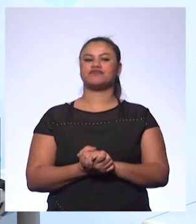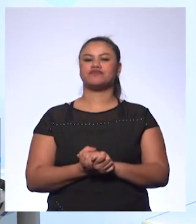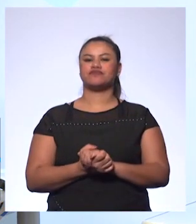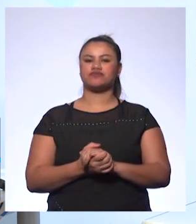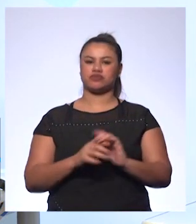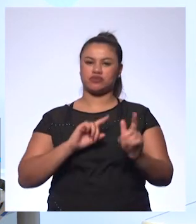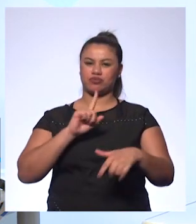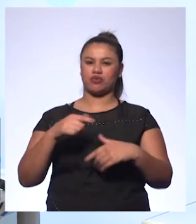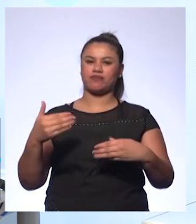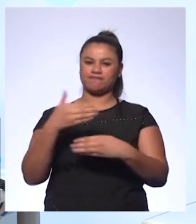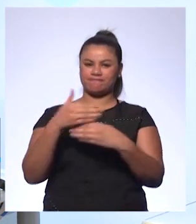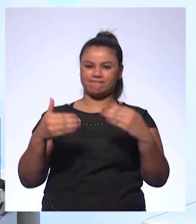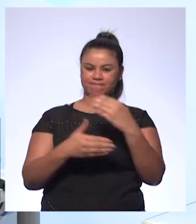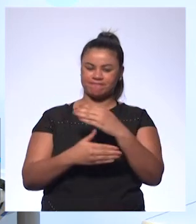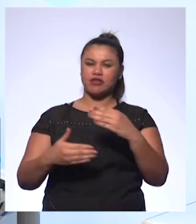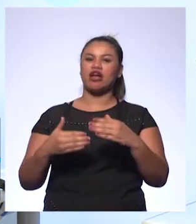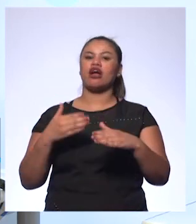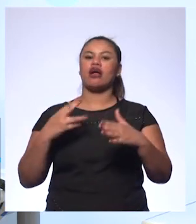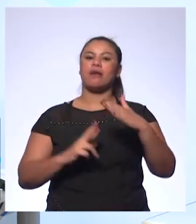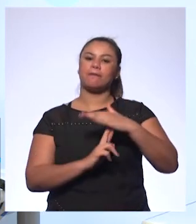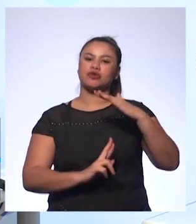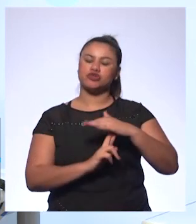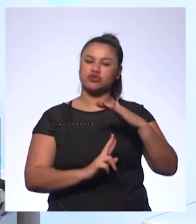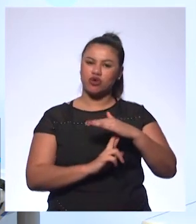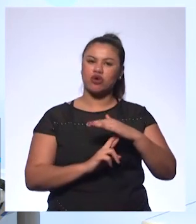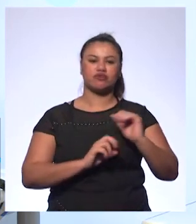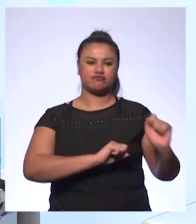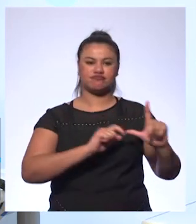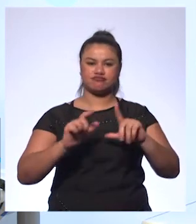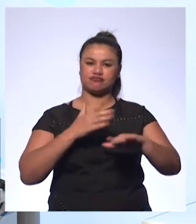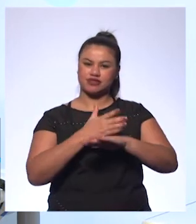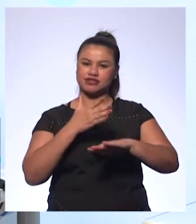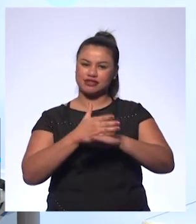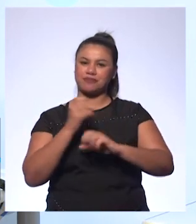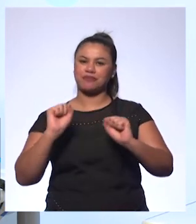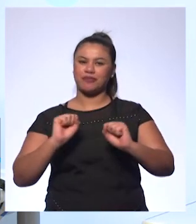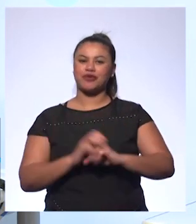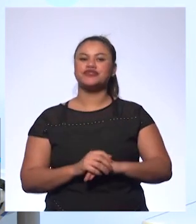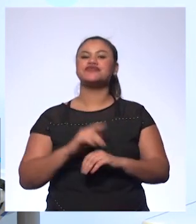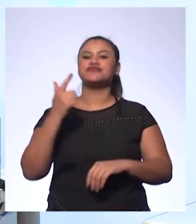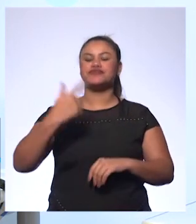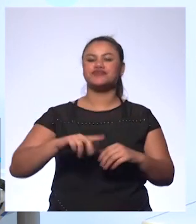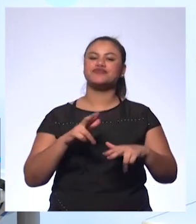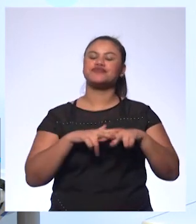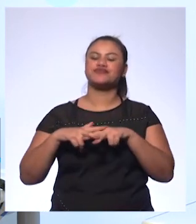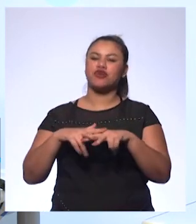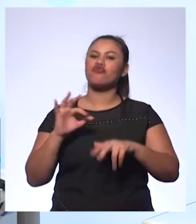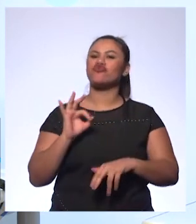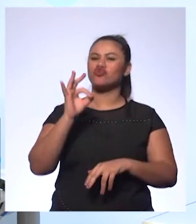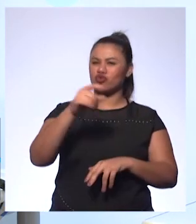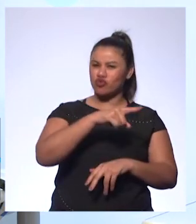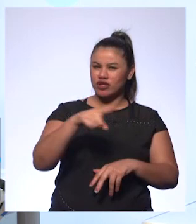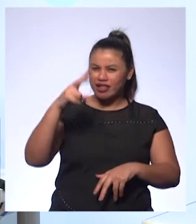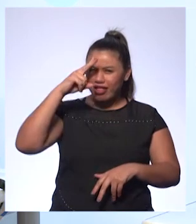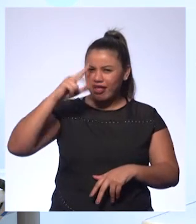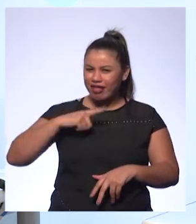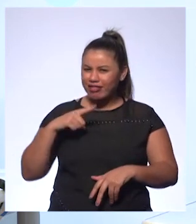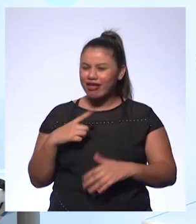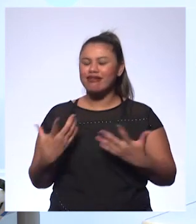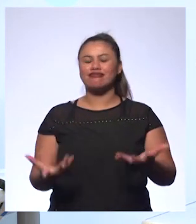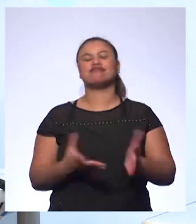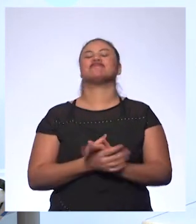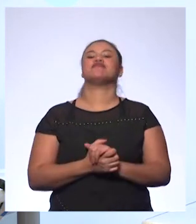PowerPoint tá um repositório tá então tem essa playlist que vocês podem também né E aí a gente vai fazer uma revisãozinha do Futuro vocês lembro o futuro